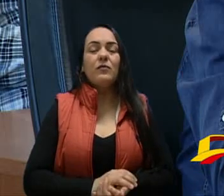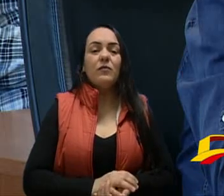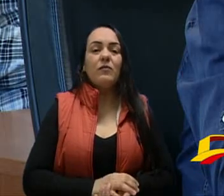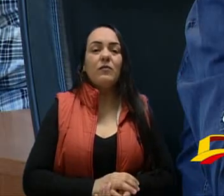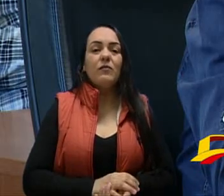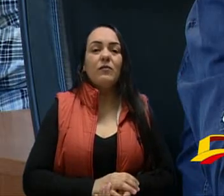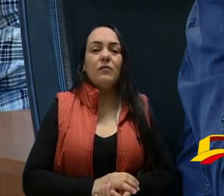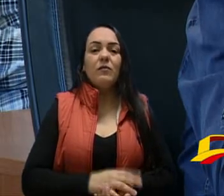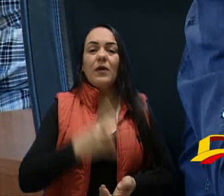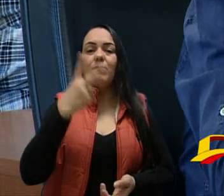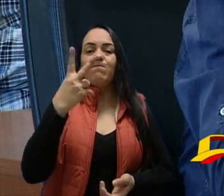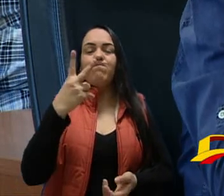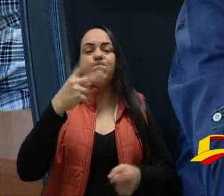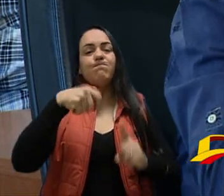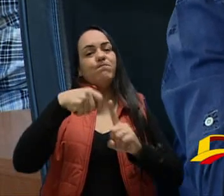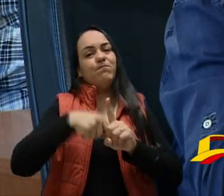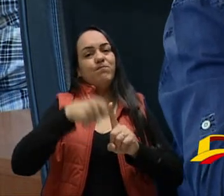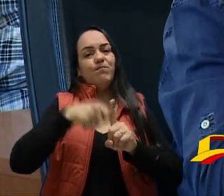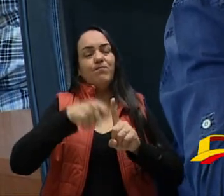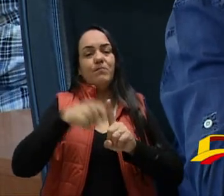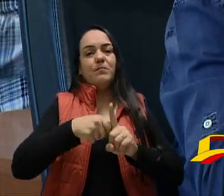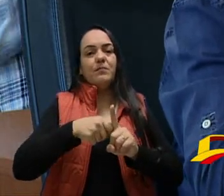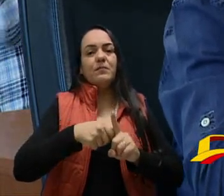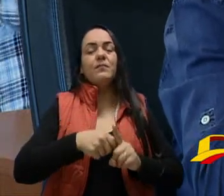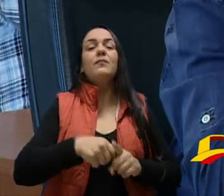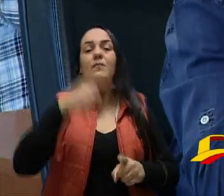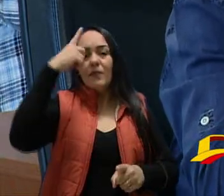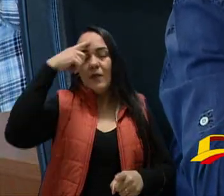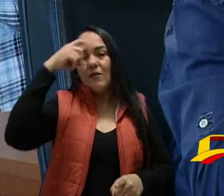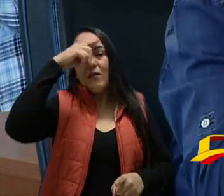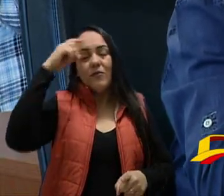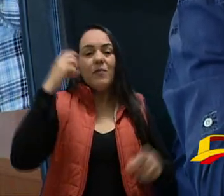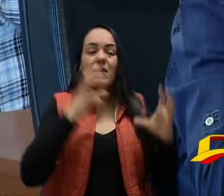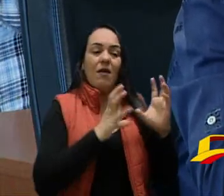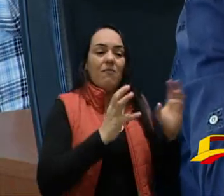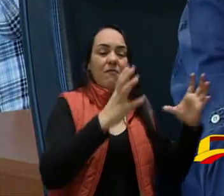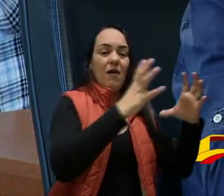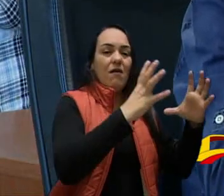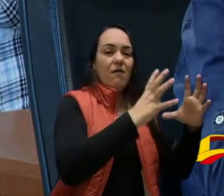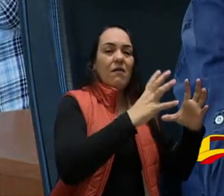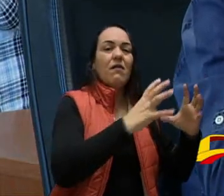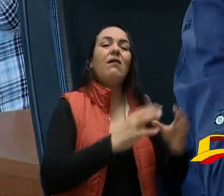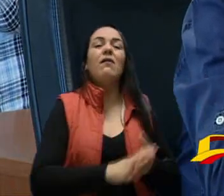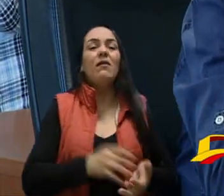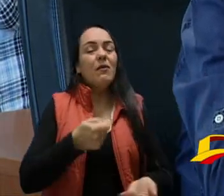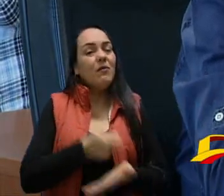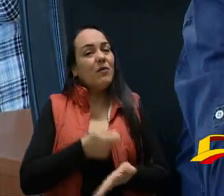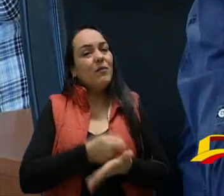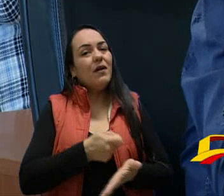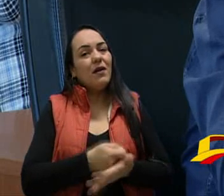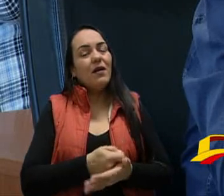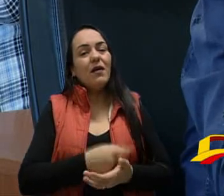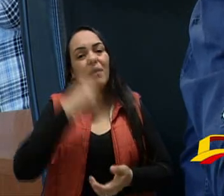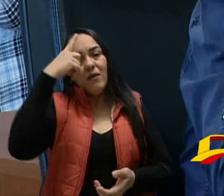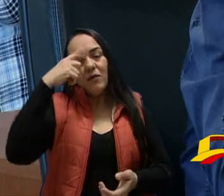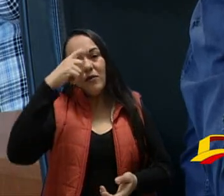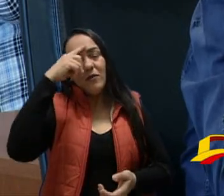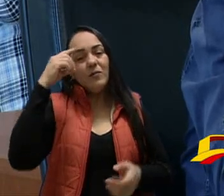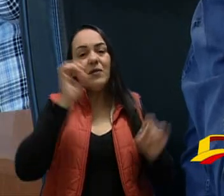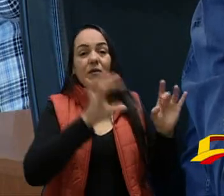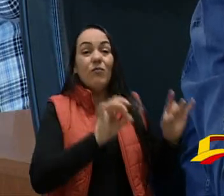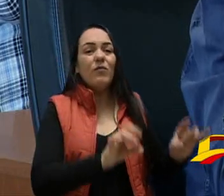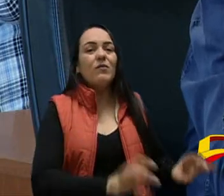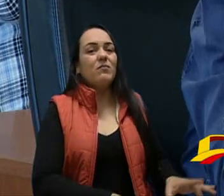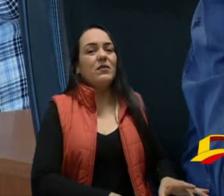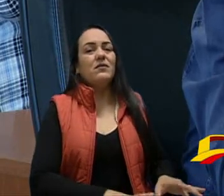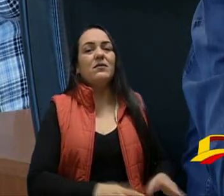do do hospital de campanha até o co eu custeio do hospital de campanha ou chineses eu escolhi o valor